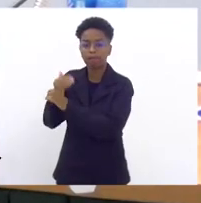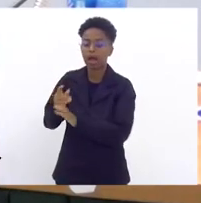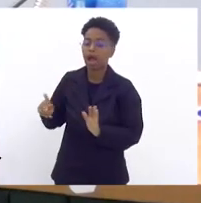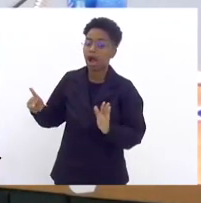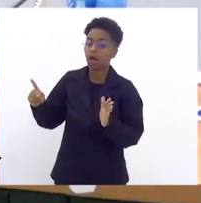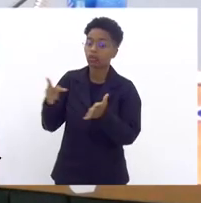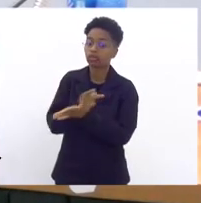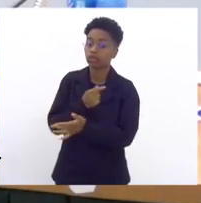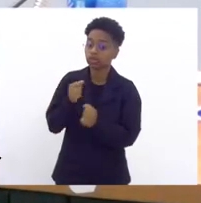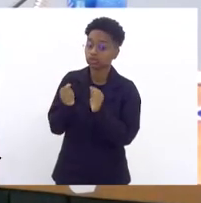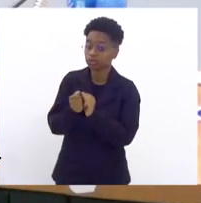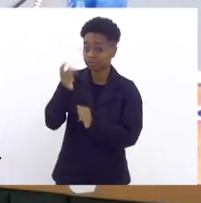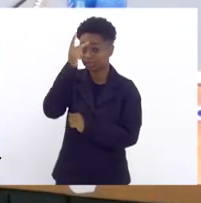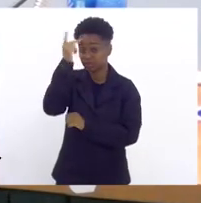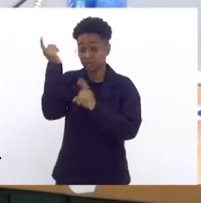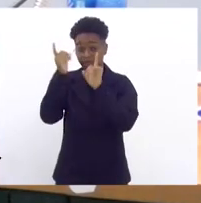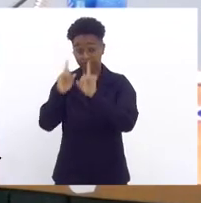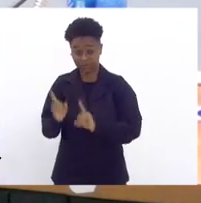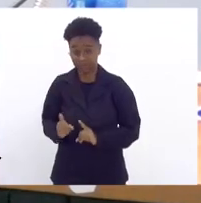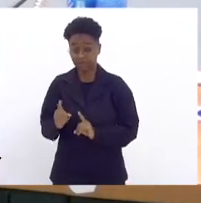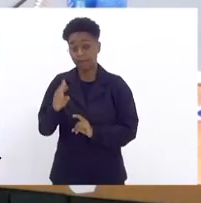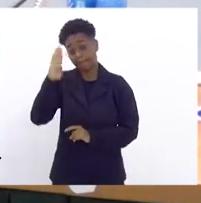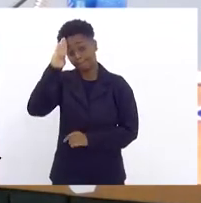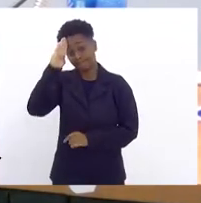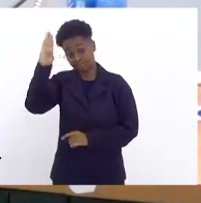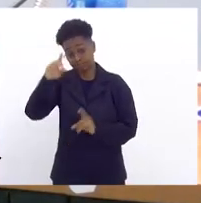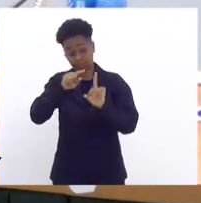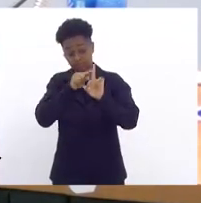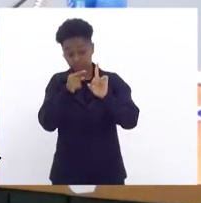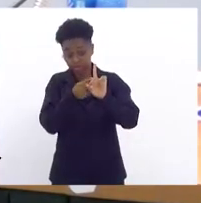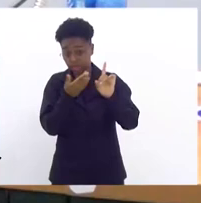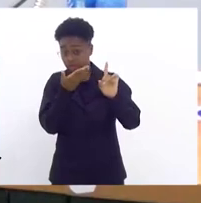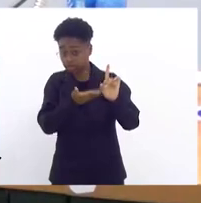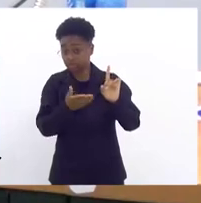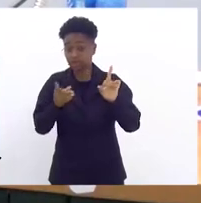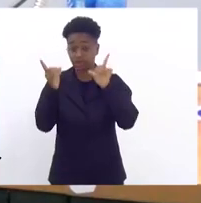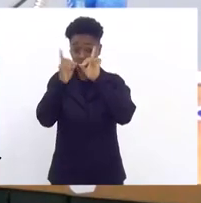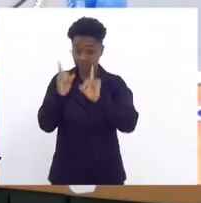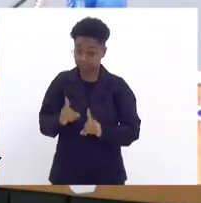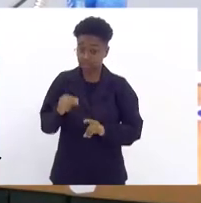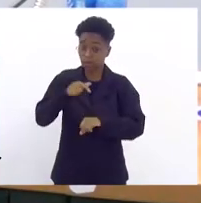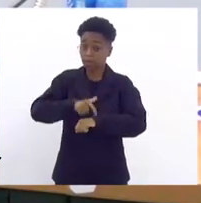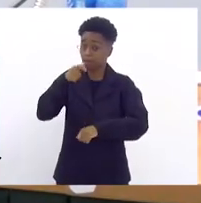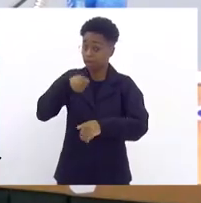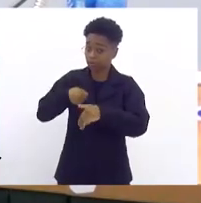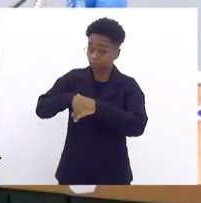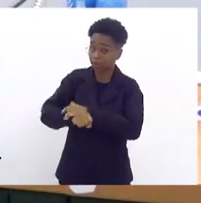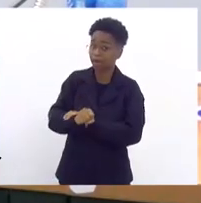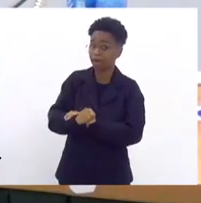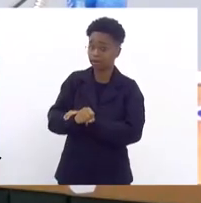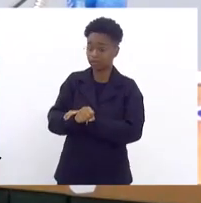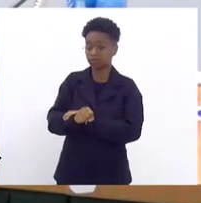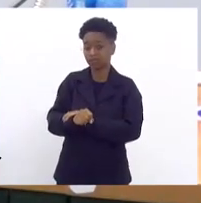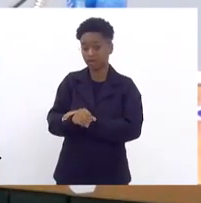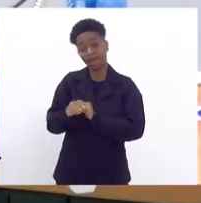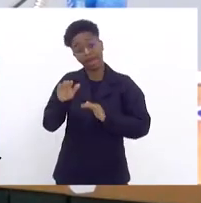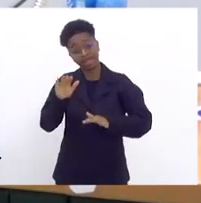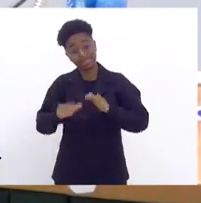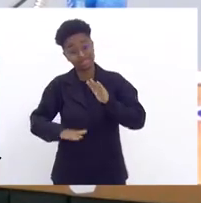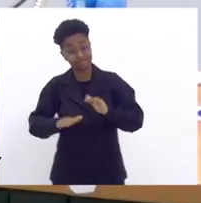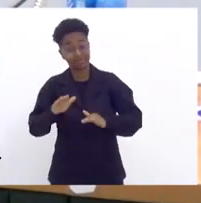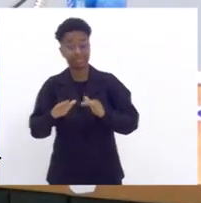as pessoas com deficiência principalmente a gestantes com deficiência trabalho de parto que muitas vezes